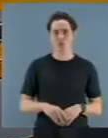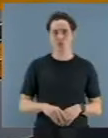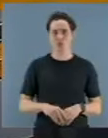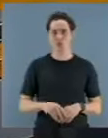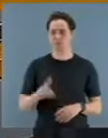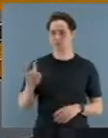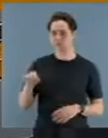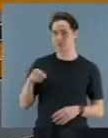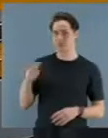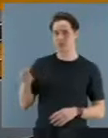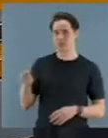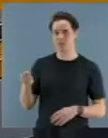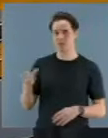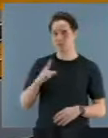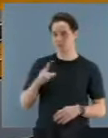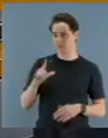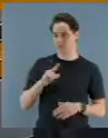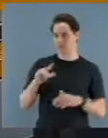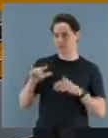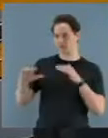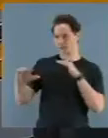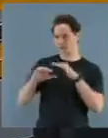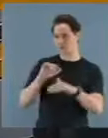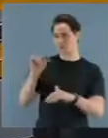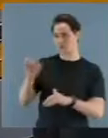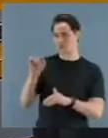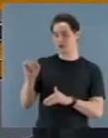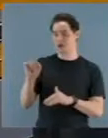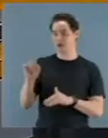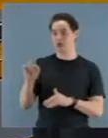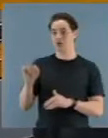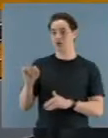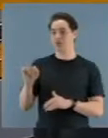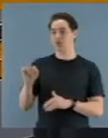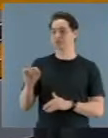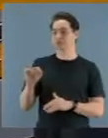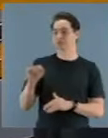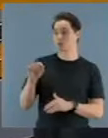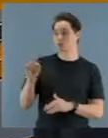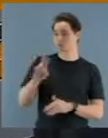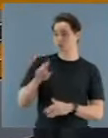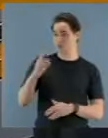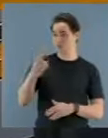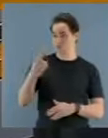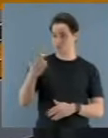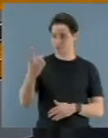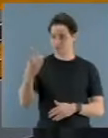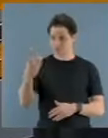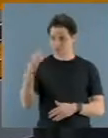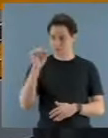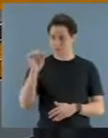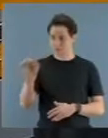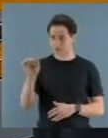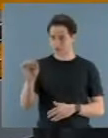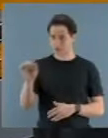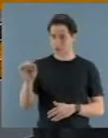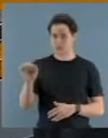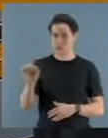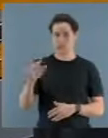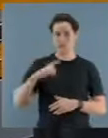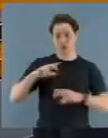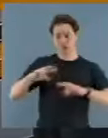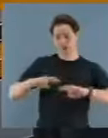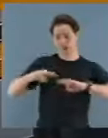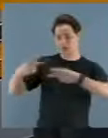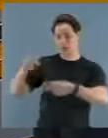Depois, o senhor, de débito, o senhor bota para fora 213 mil. Só num TED é R$ 58 mil já este ano.